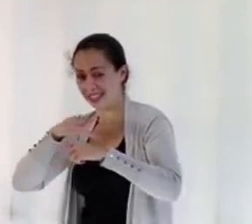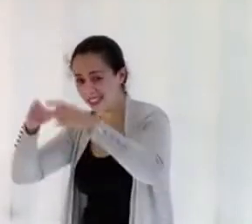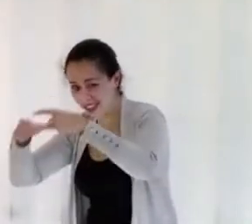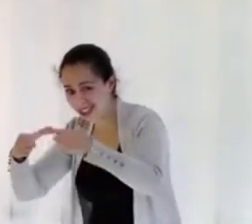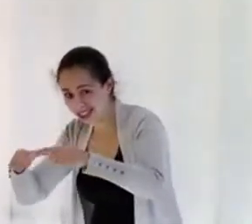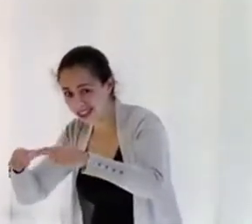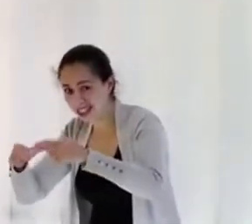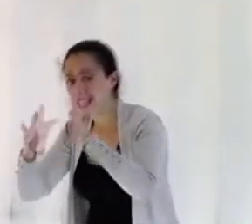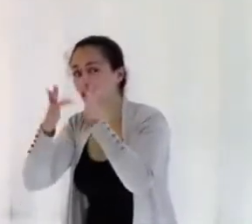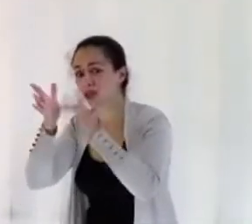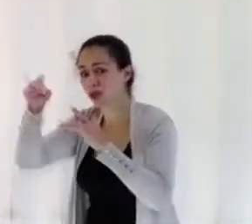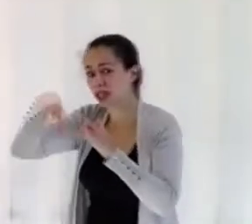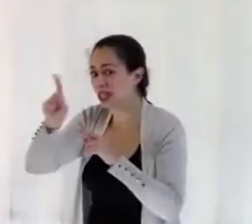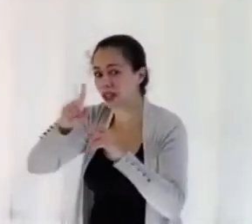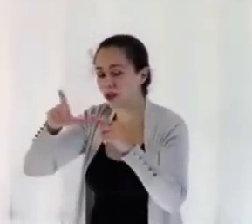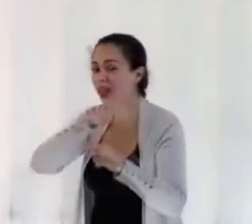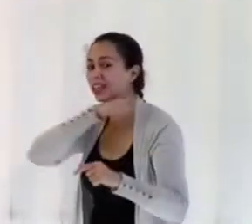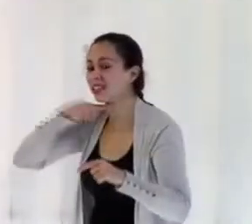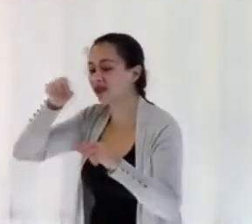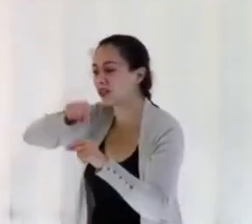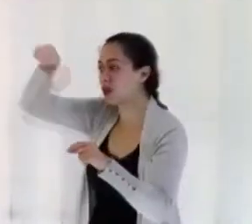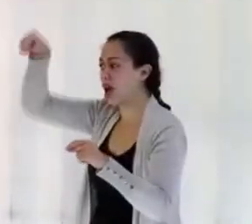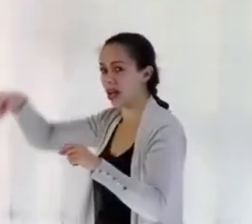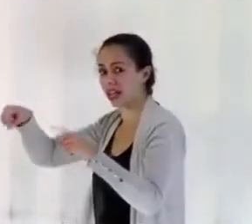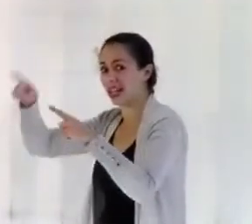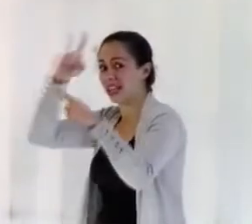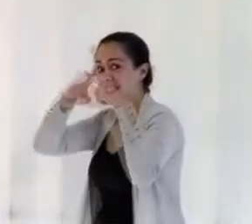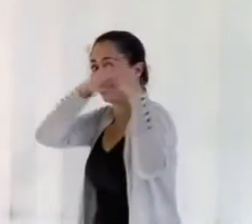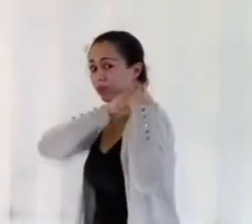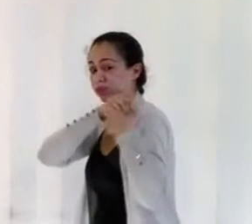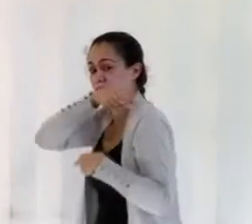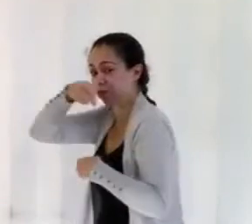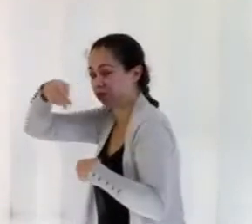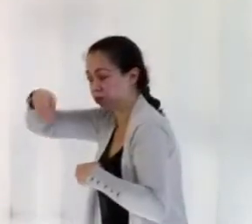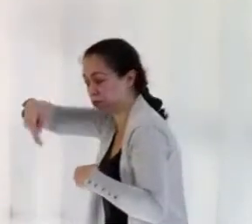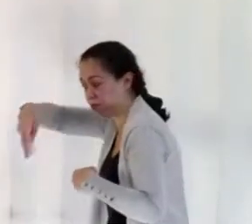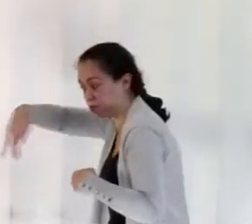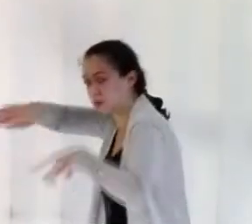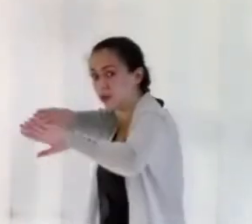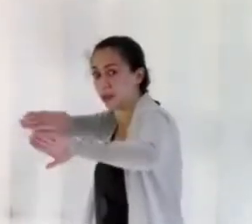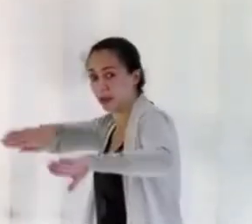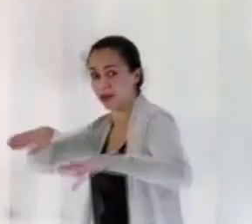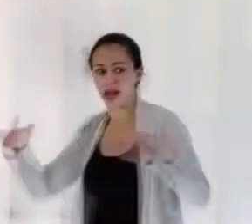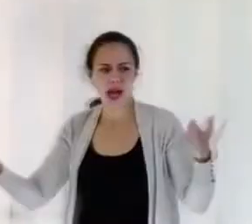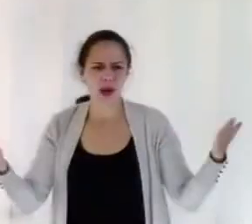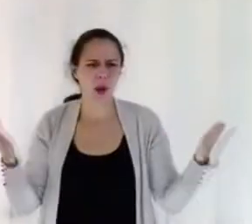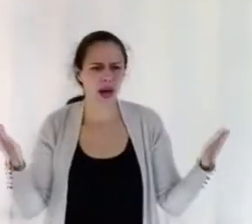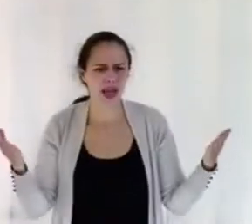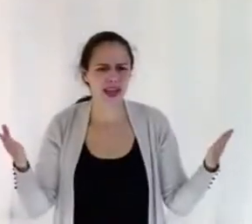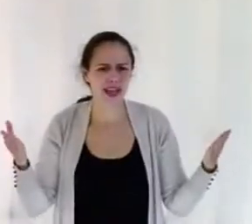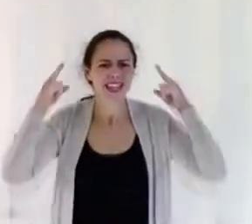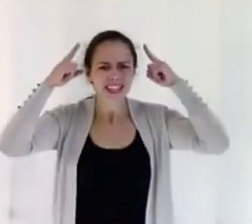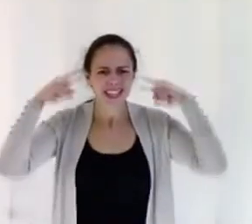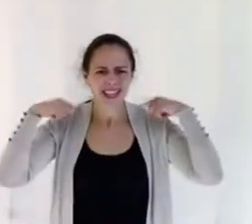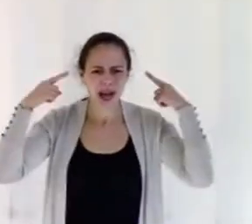morrer fora do arraial, no Calvário, em uma cruz, é o nosso sumo sacerdote, é o Cristo que nos regenerou